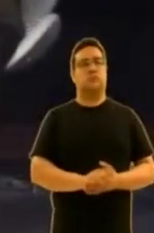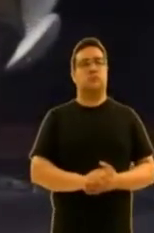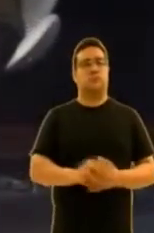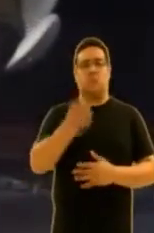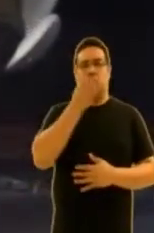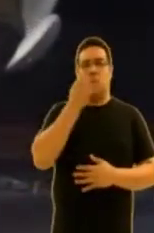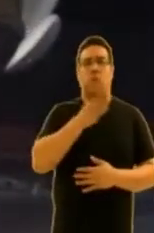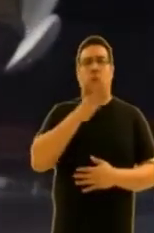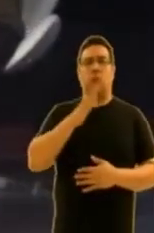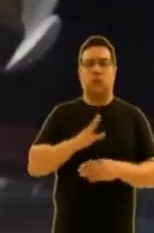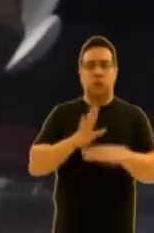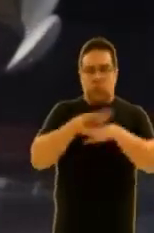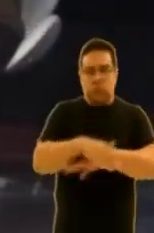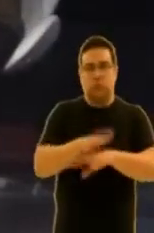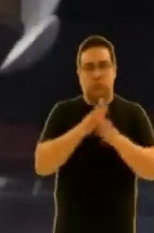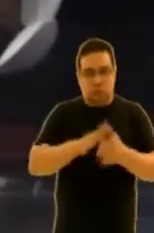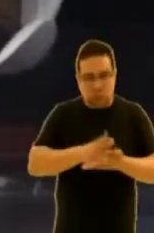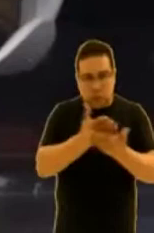Boa noite a todos.